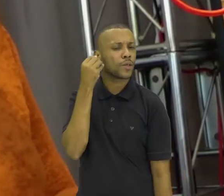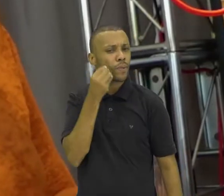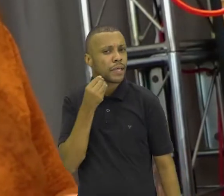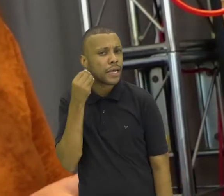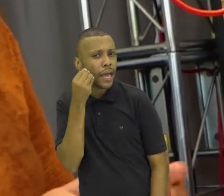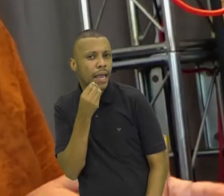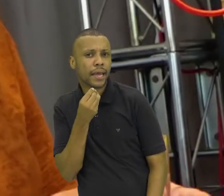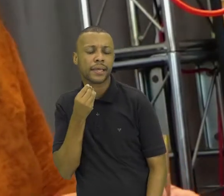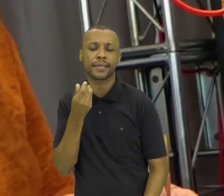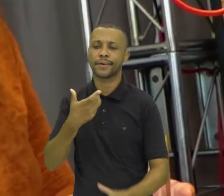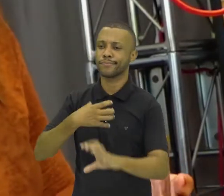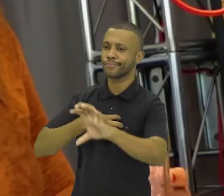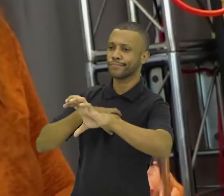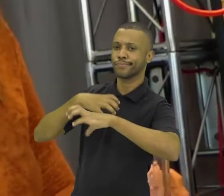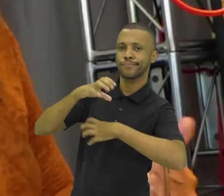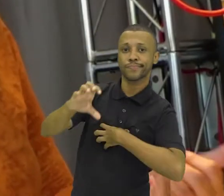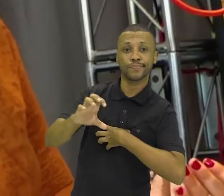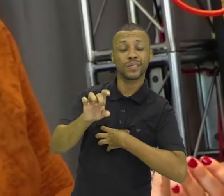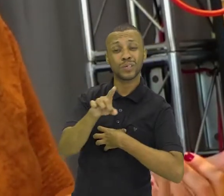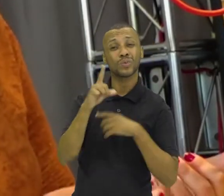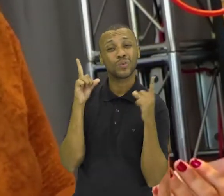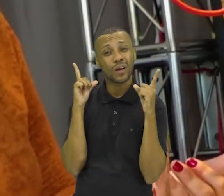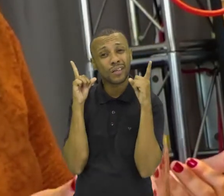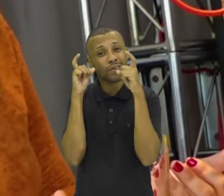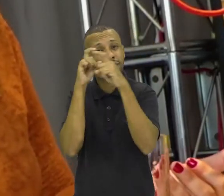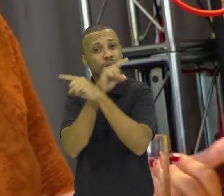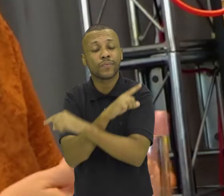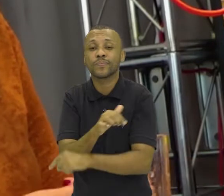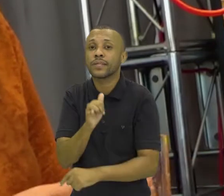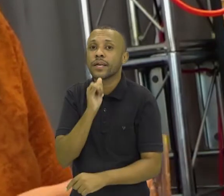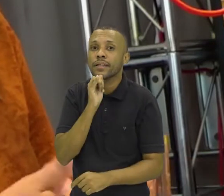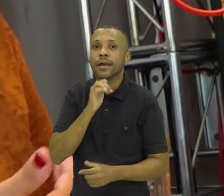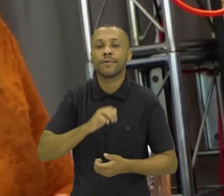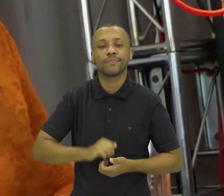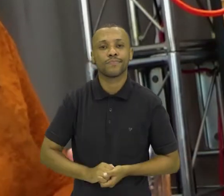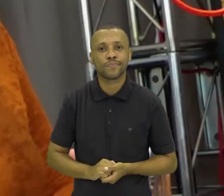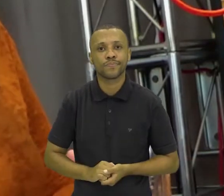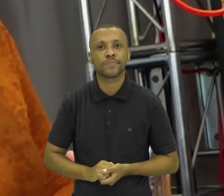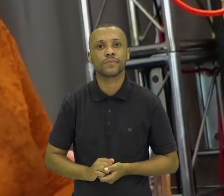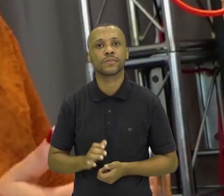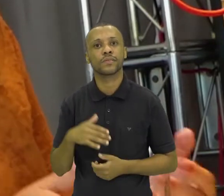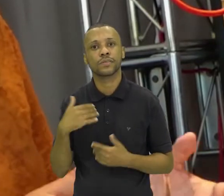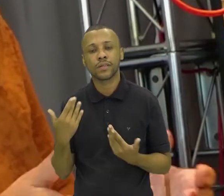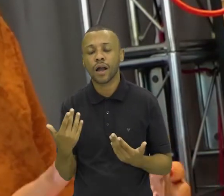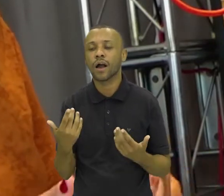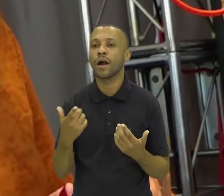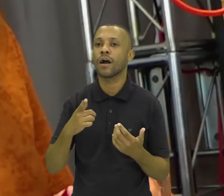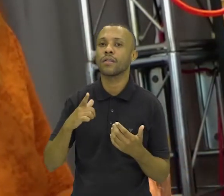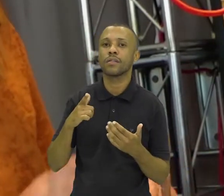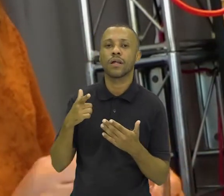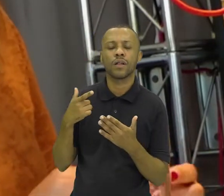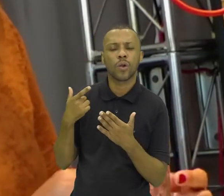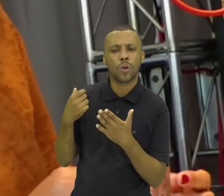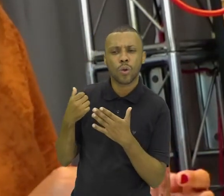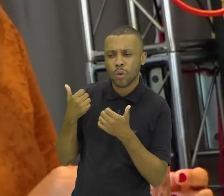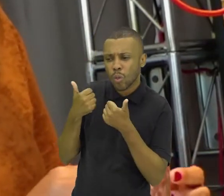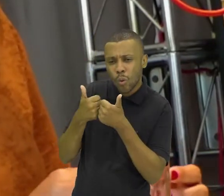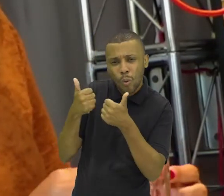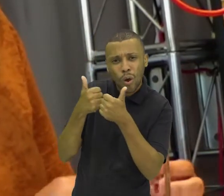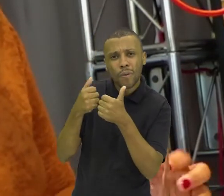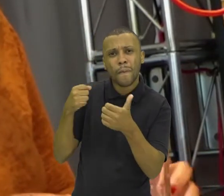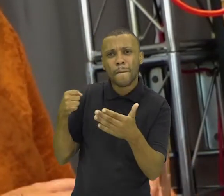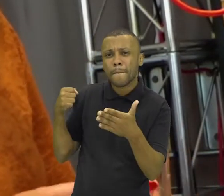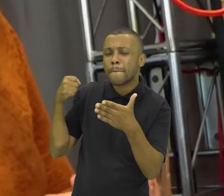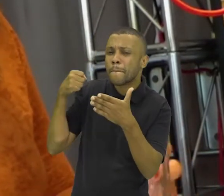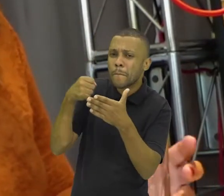dificuldade daquela pessoa, e isso também dificulta. Eu, por exemplo, meu pai sofreu um acidente quando eu tinha 1 ano, e